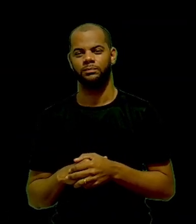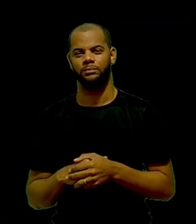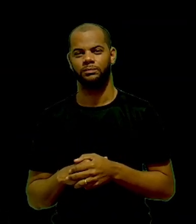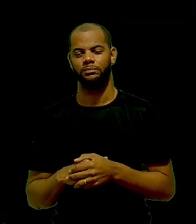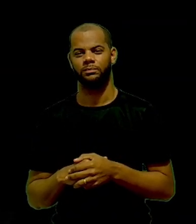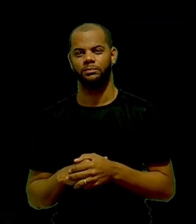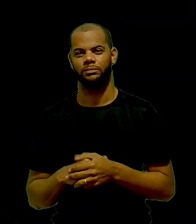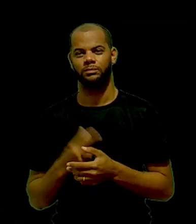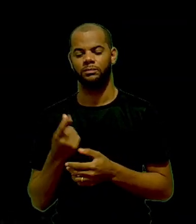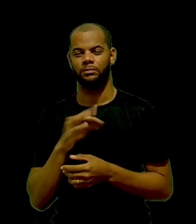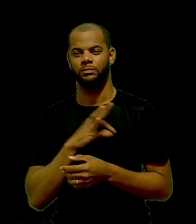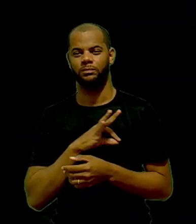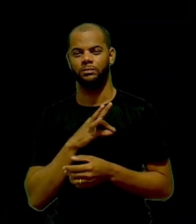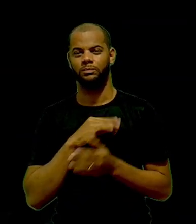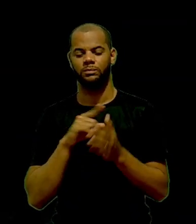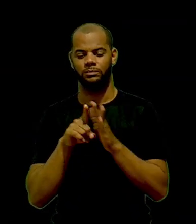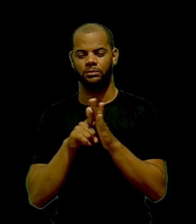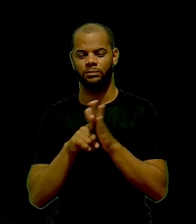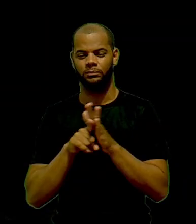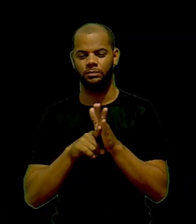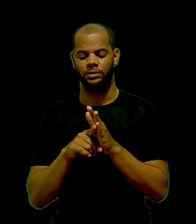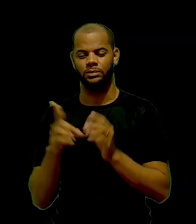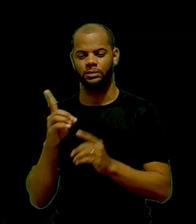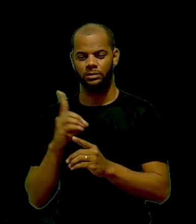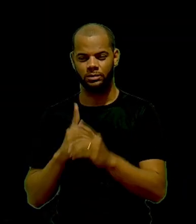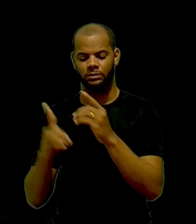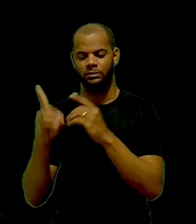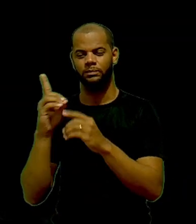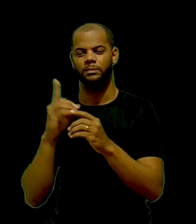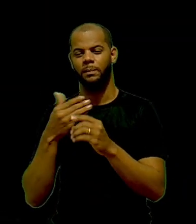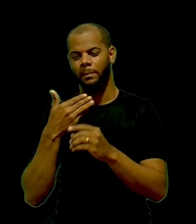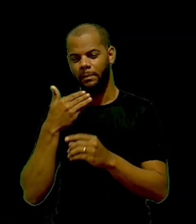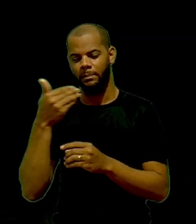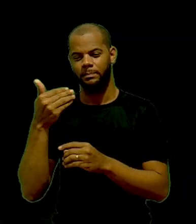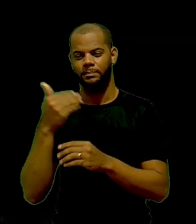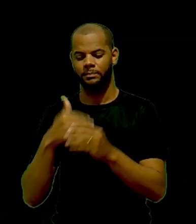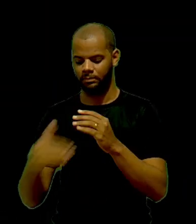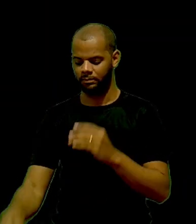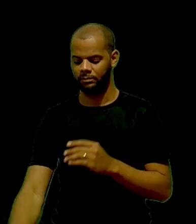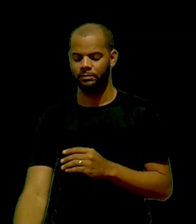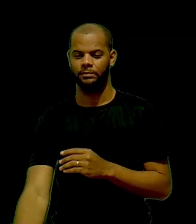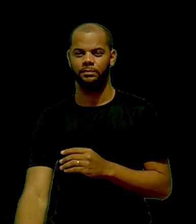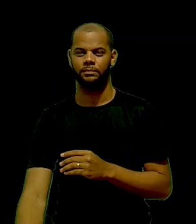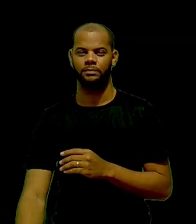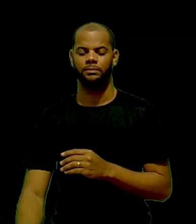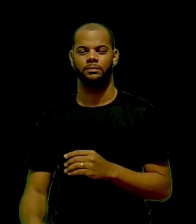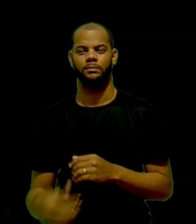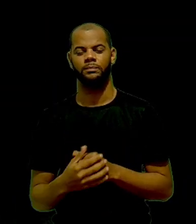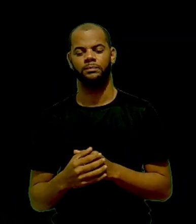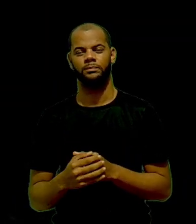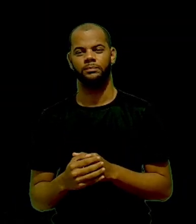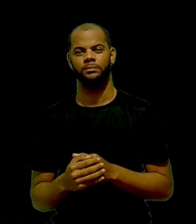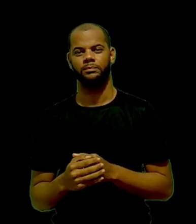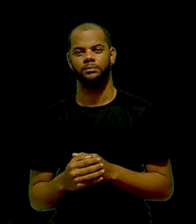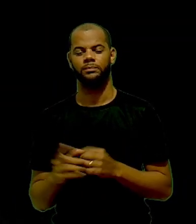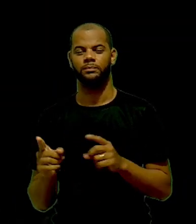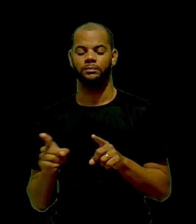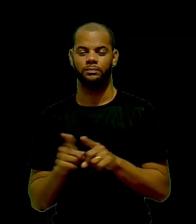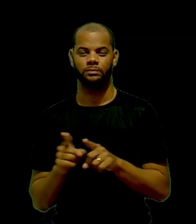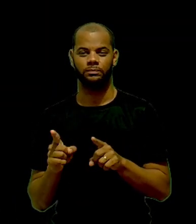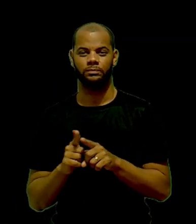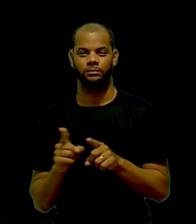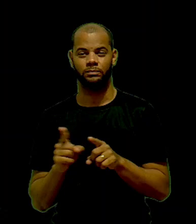Investimento em projetos de pesquisa e desenvolvimento para melhorar o desempenho dessas tecnologias e investir